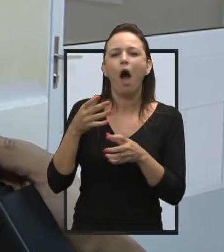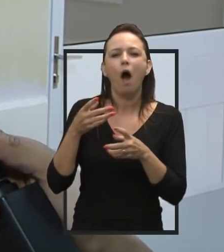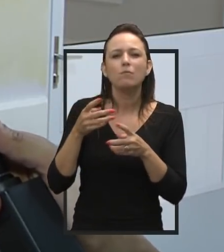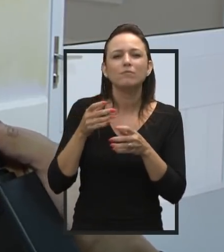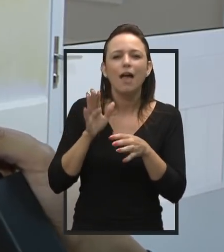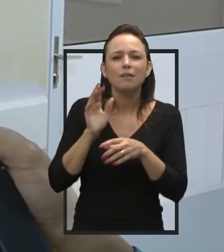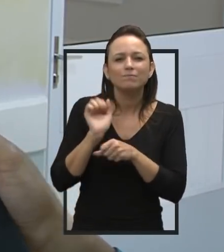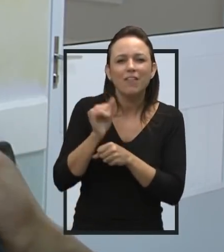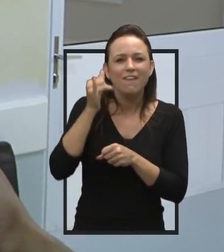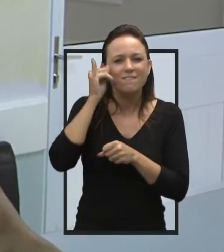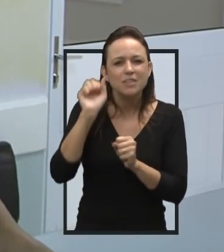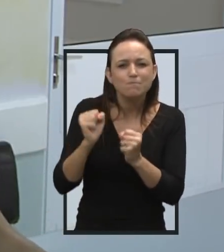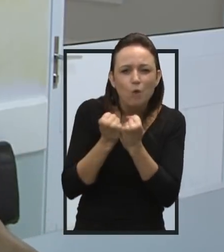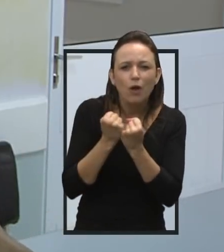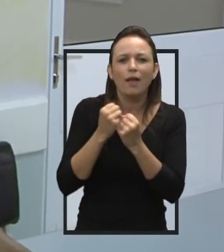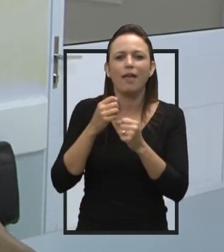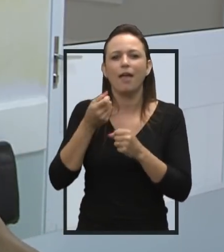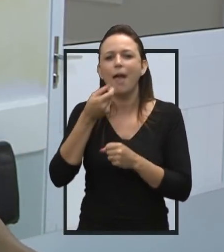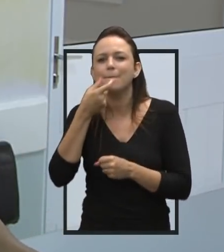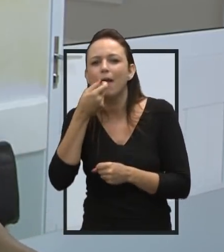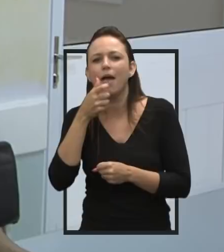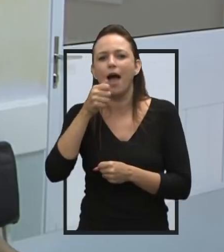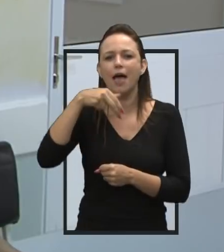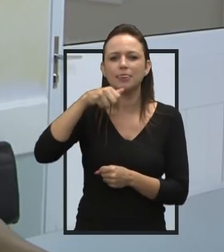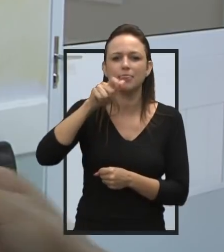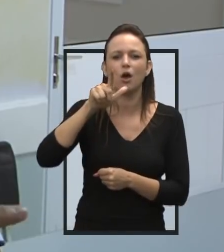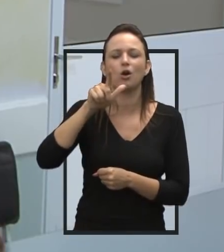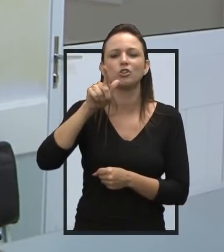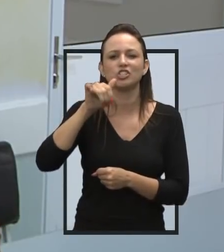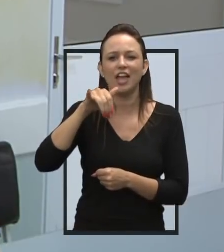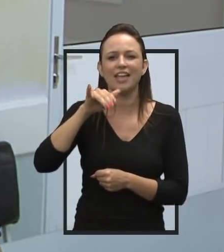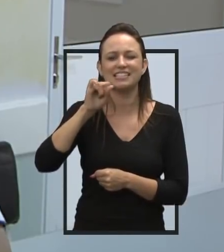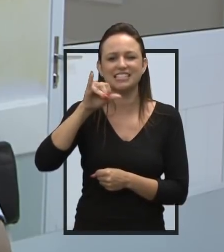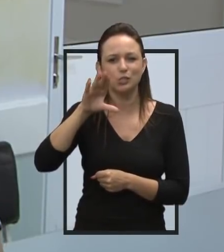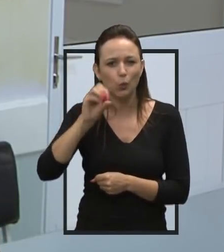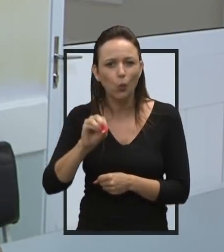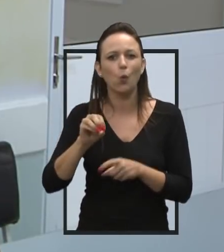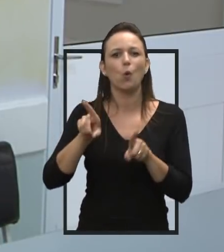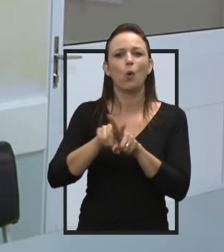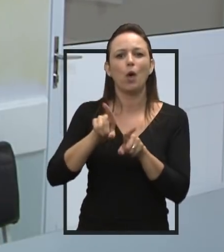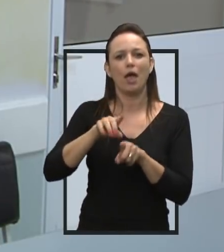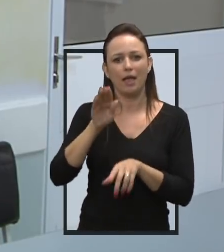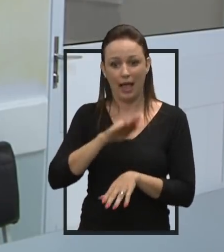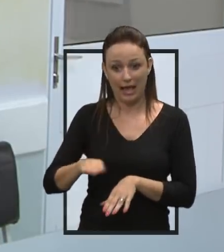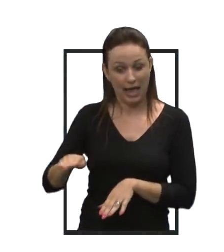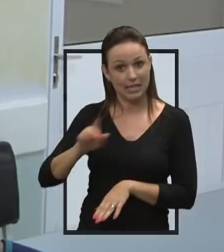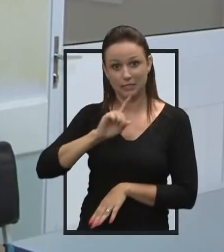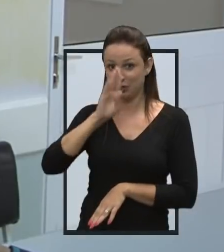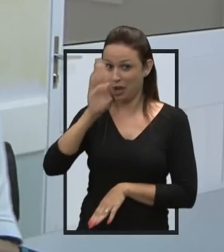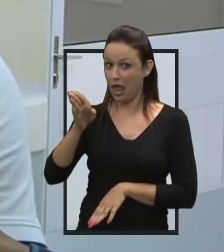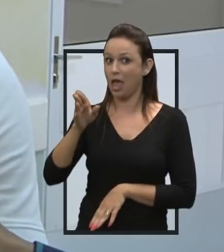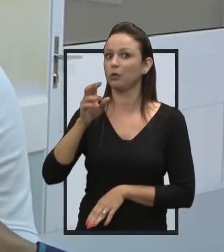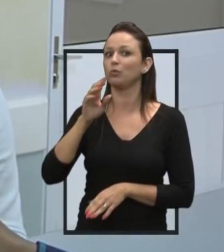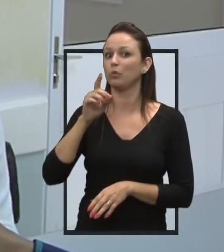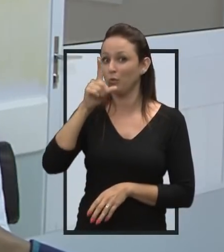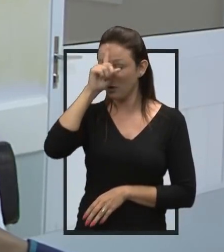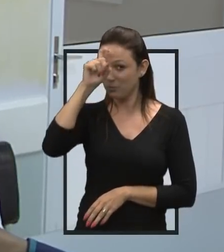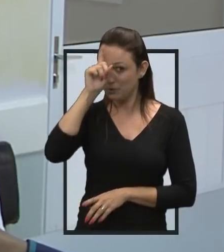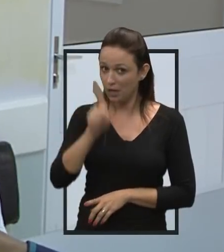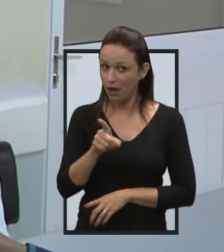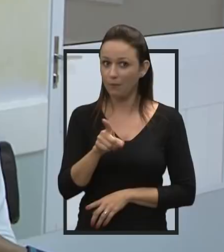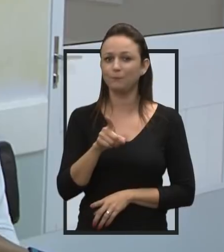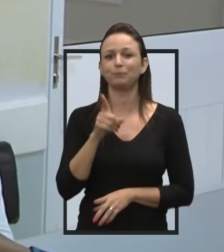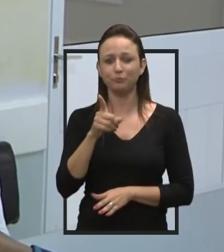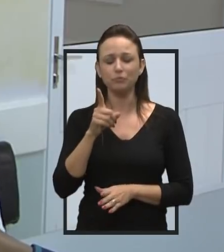toma analgésico, essas coisas. Isso no adulto. Criança, imediatamente pronto-socorro. O que a gente pede,